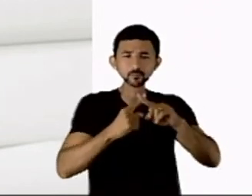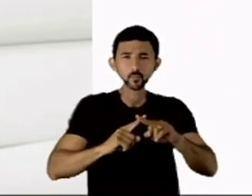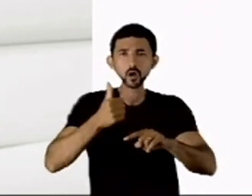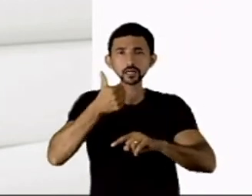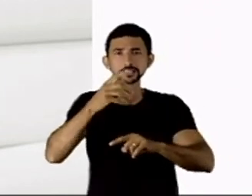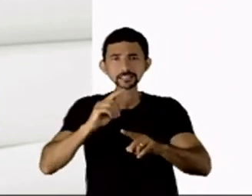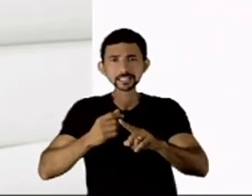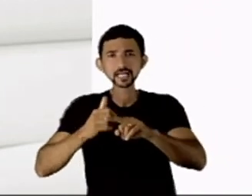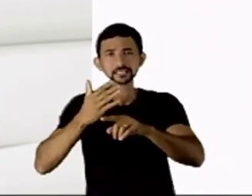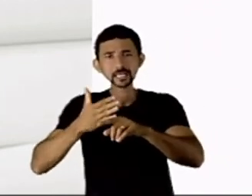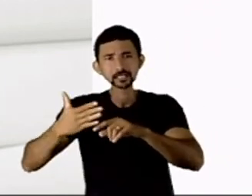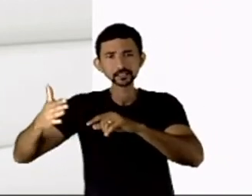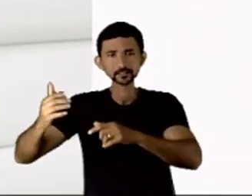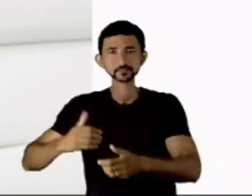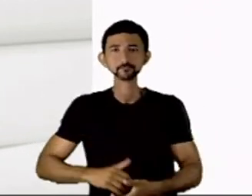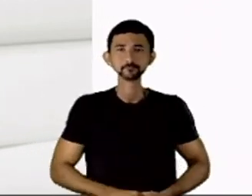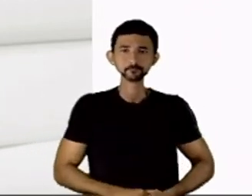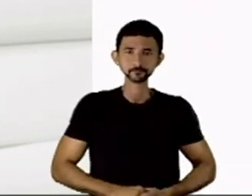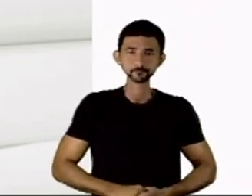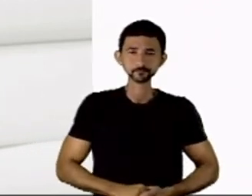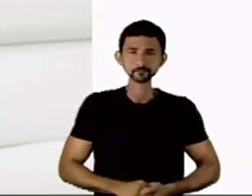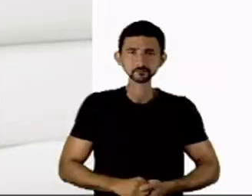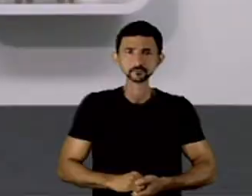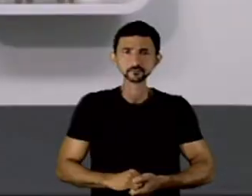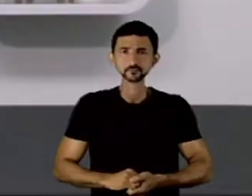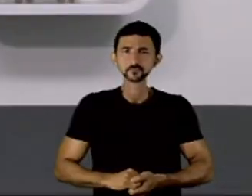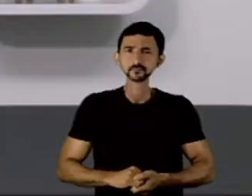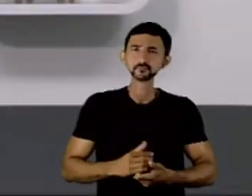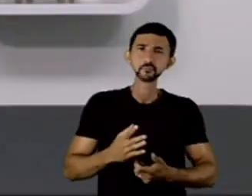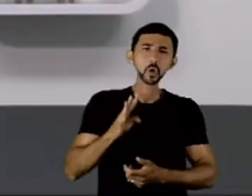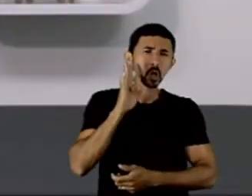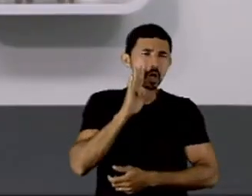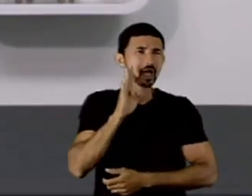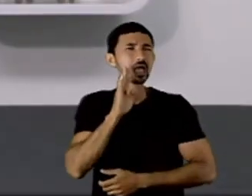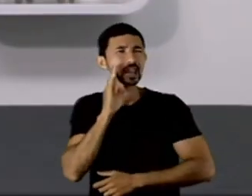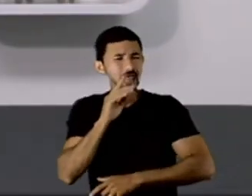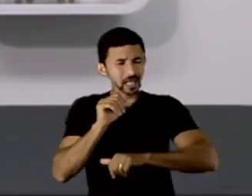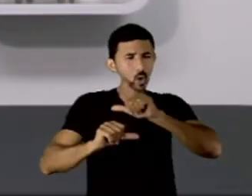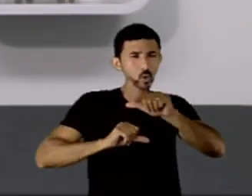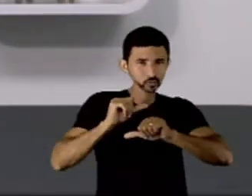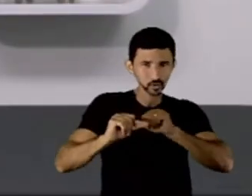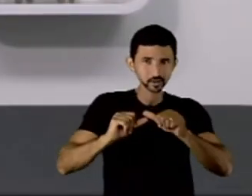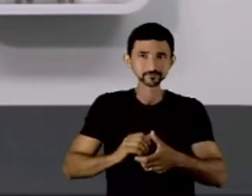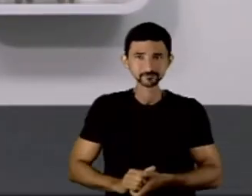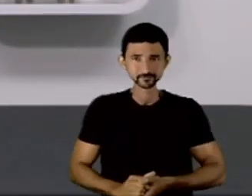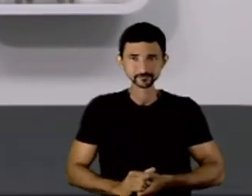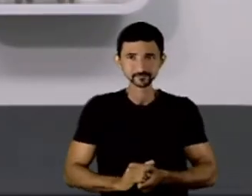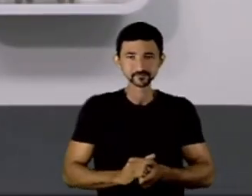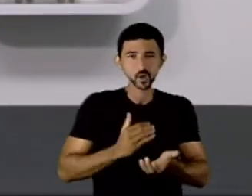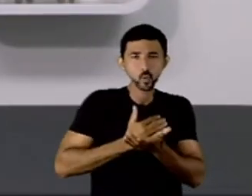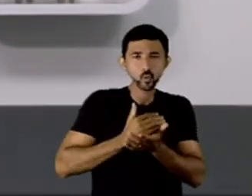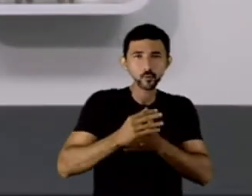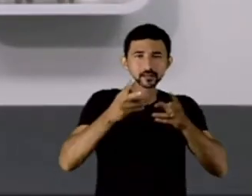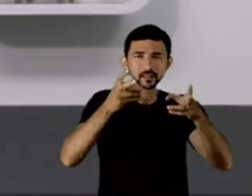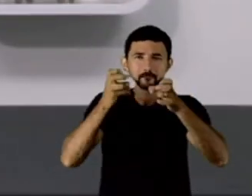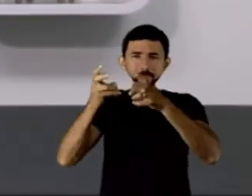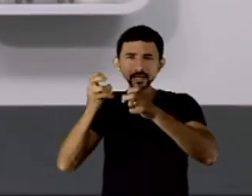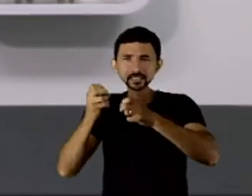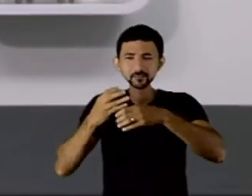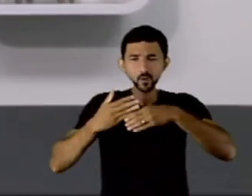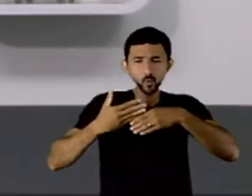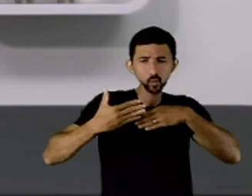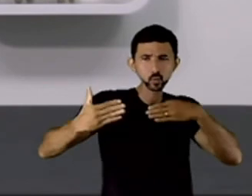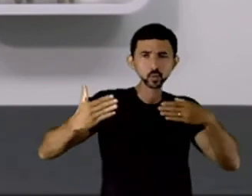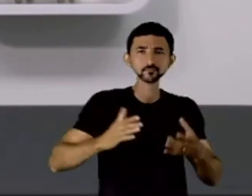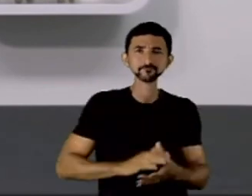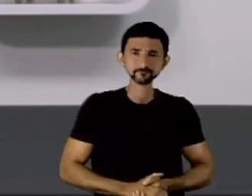multiplica 4 vezes. Gente, é maravilhosa essa transformação que você começa a perceber a